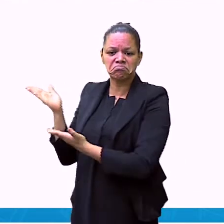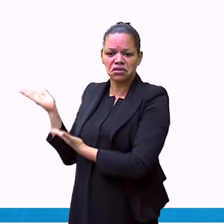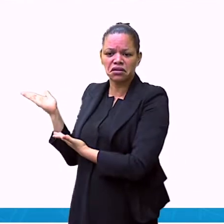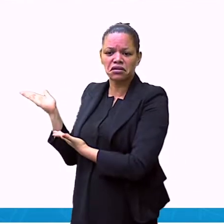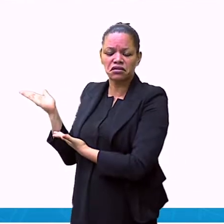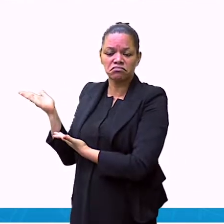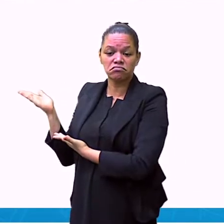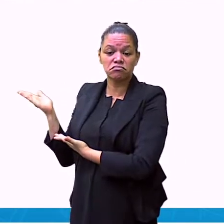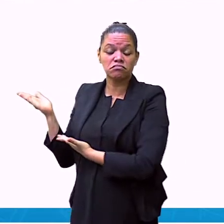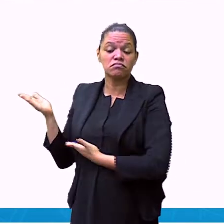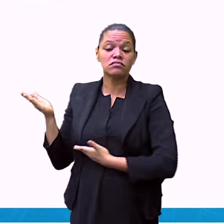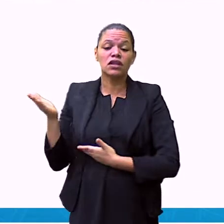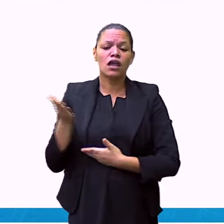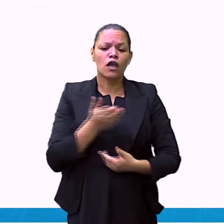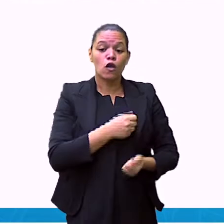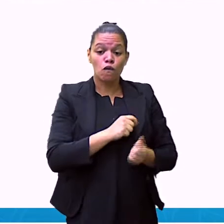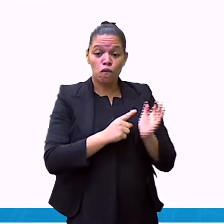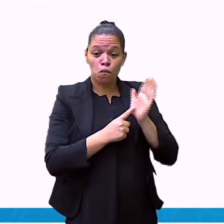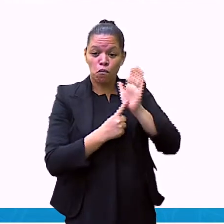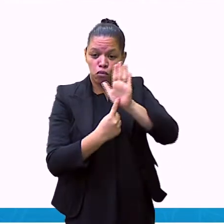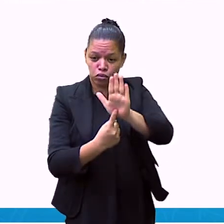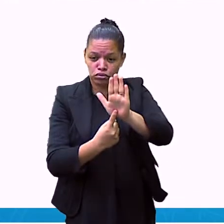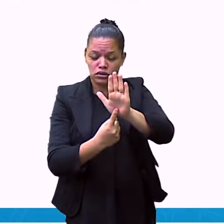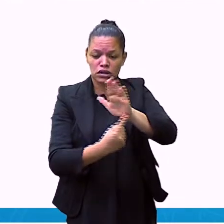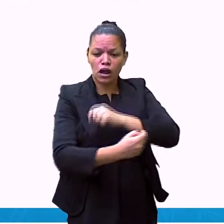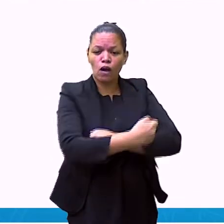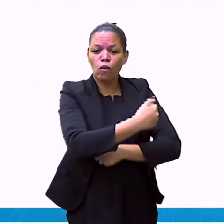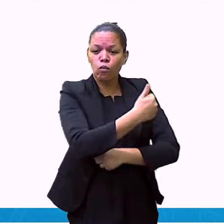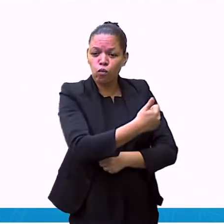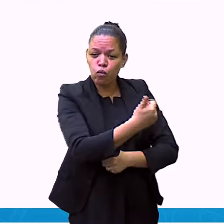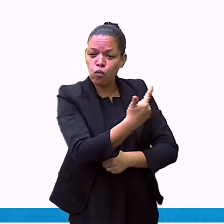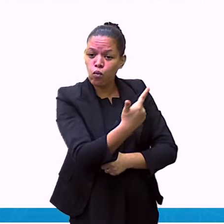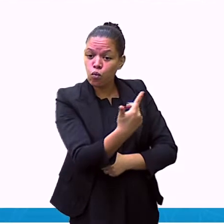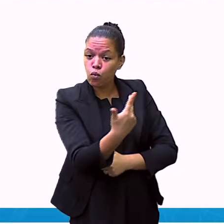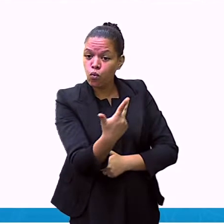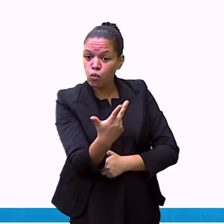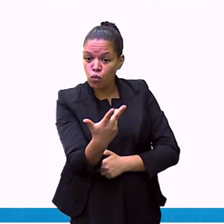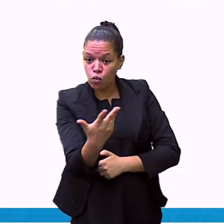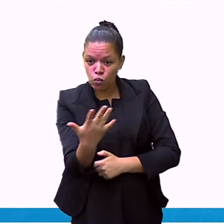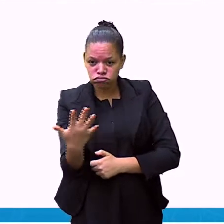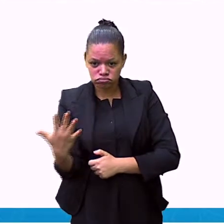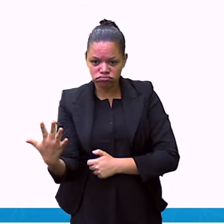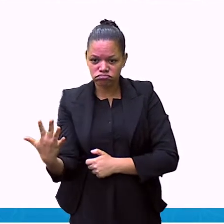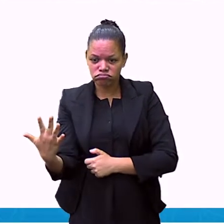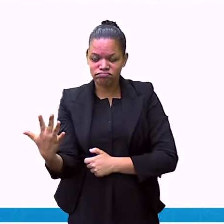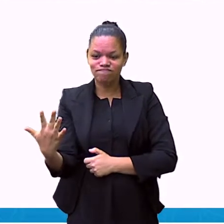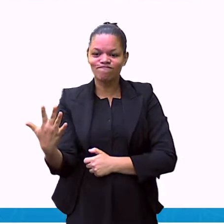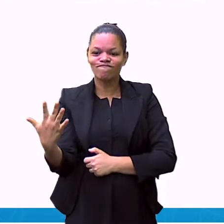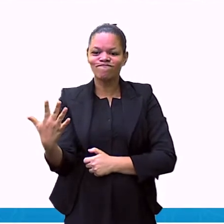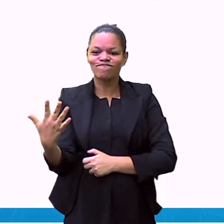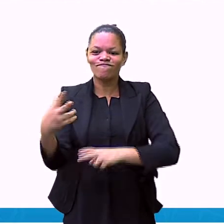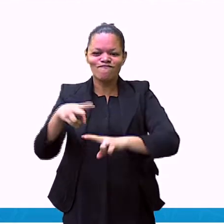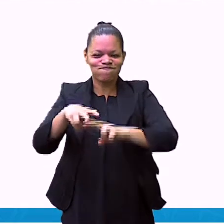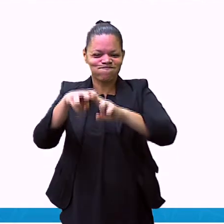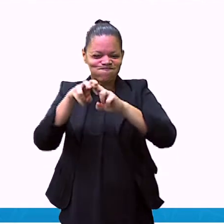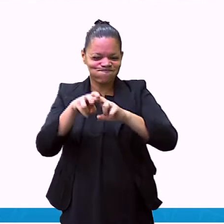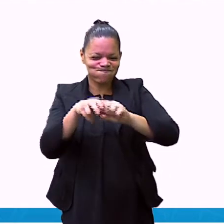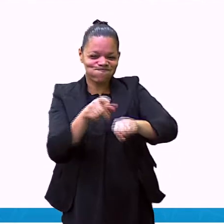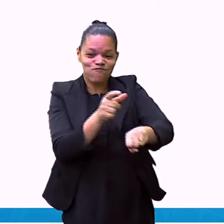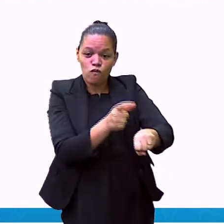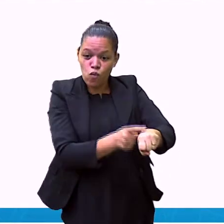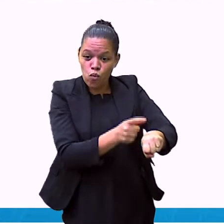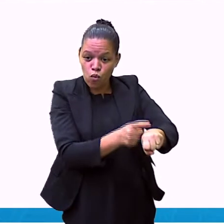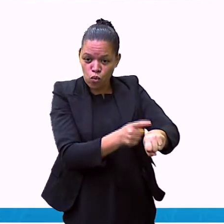tempo cronológico, que é utilizado relógio ou calendário. Nós temos também